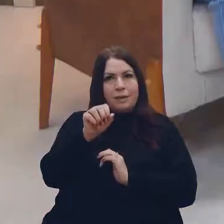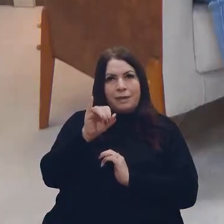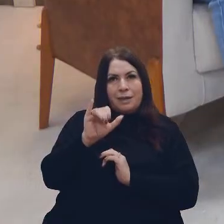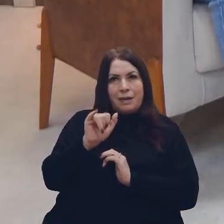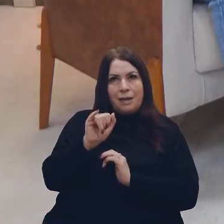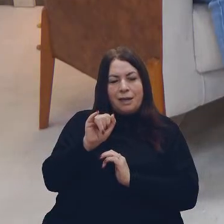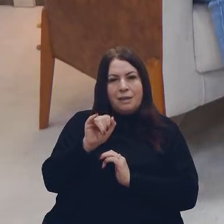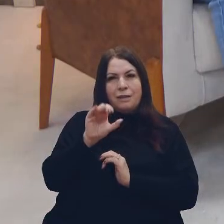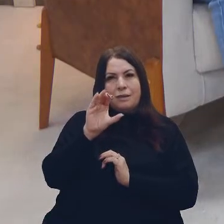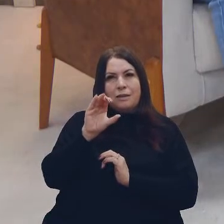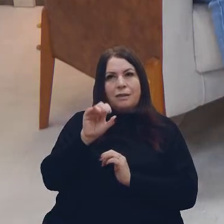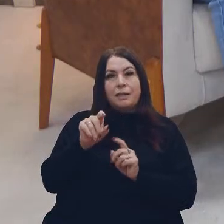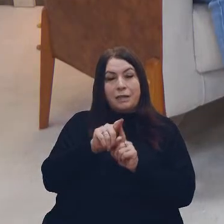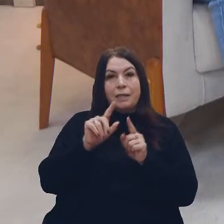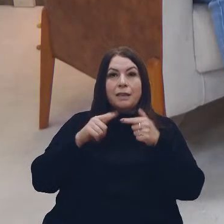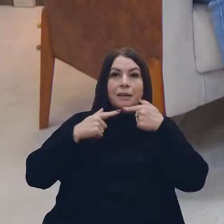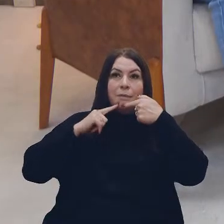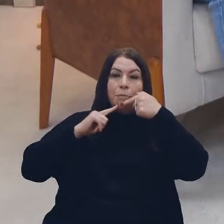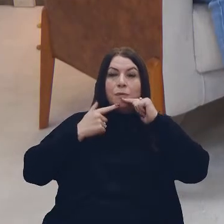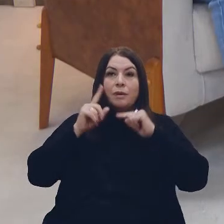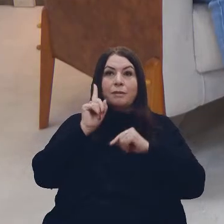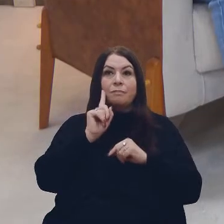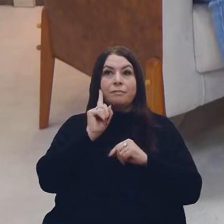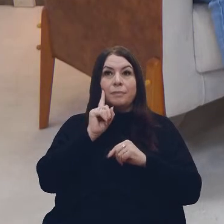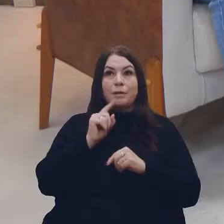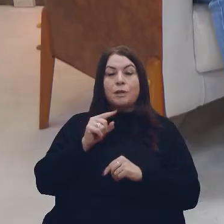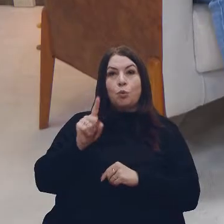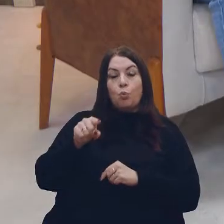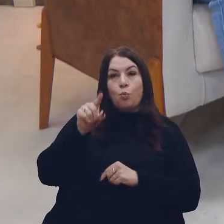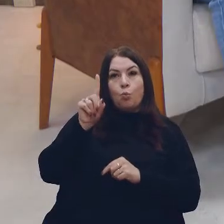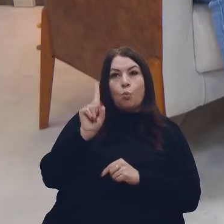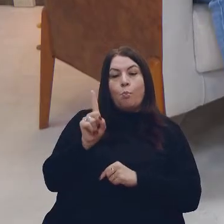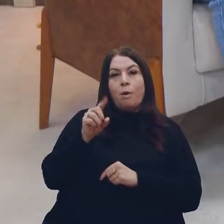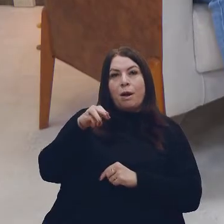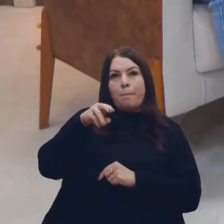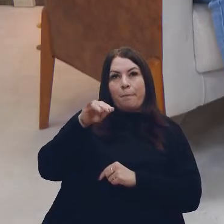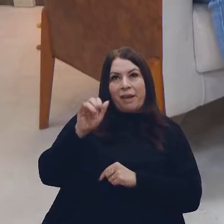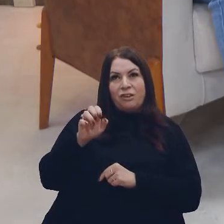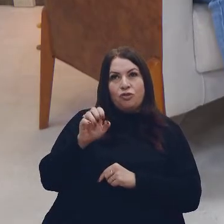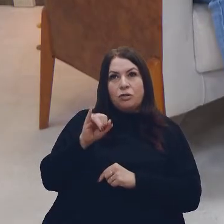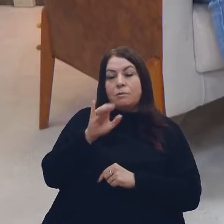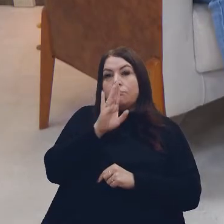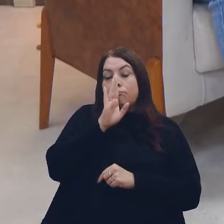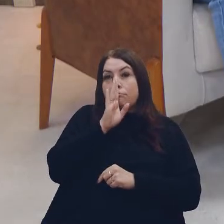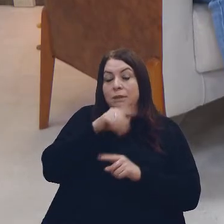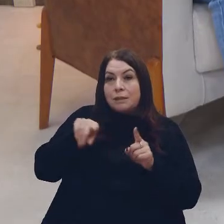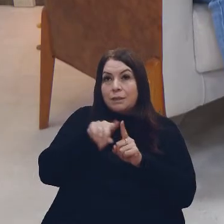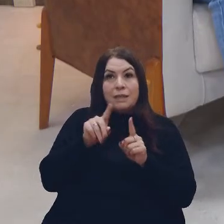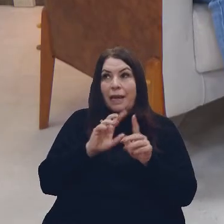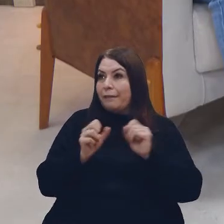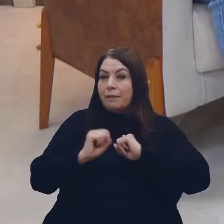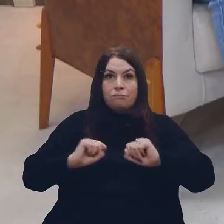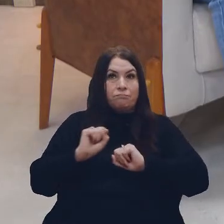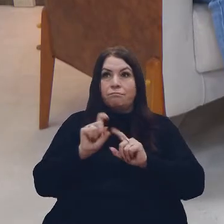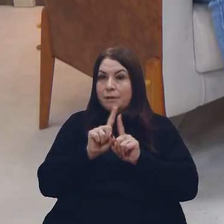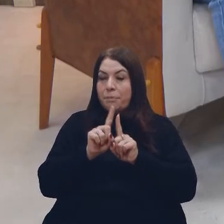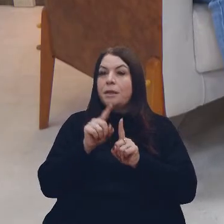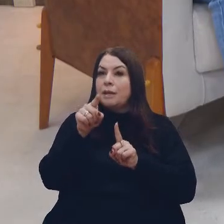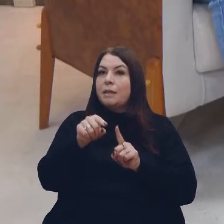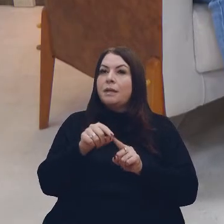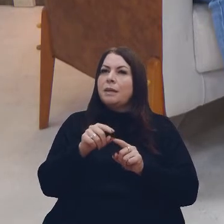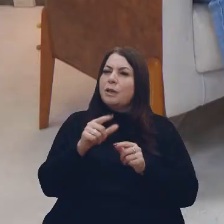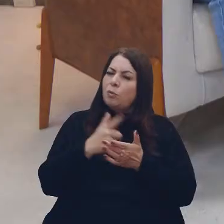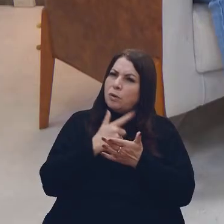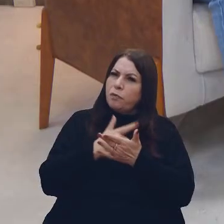né? É uma bipolar norte-americana, Uma Mente Inquieta, assim, é um best-seller, né? Então, assim, é um livro que